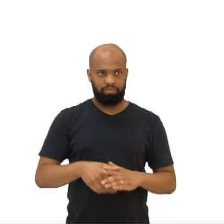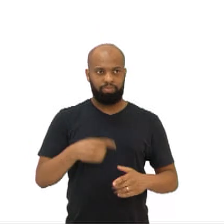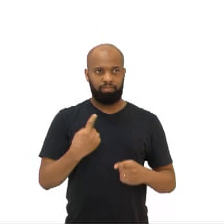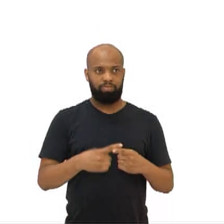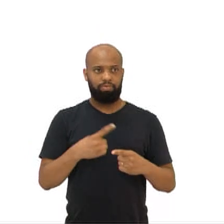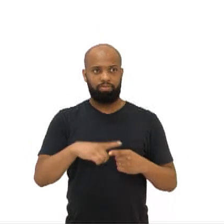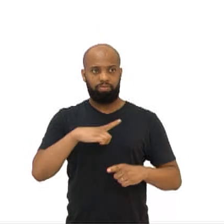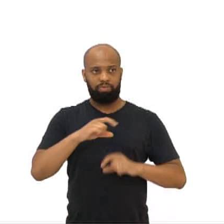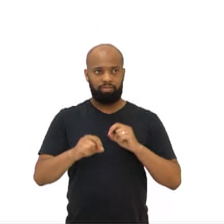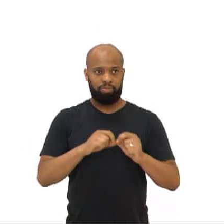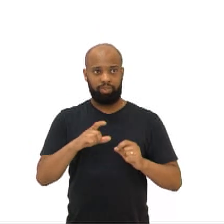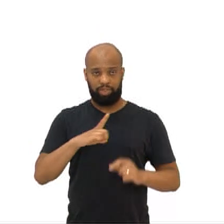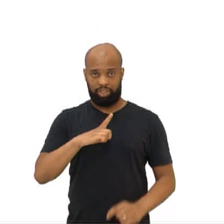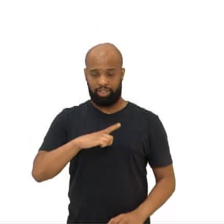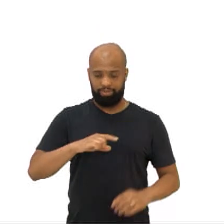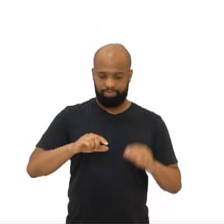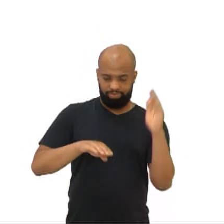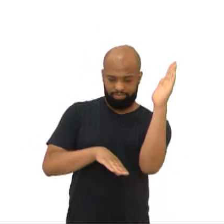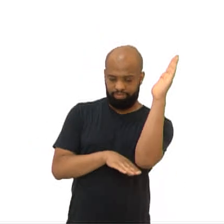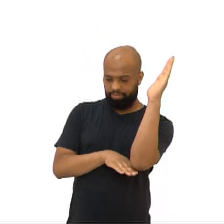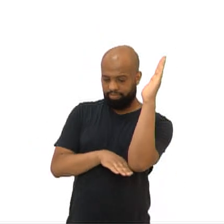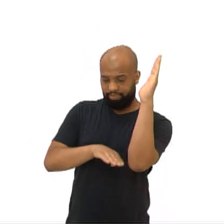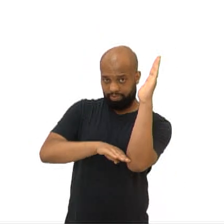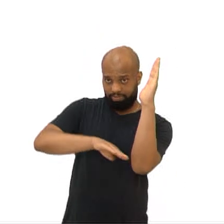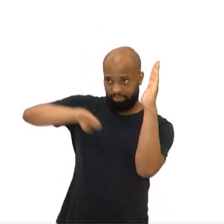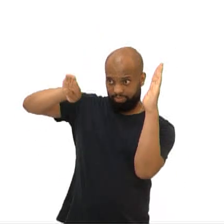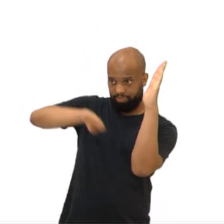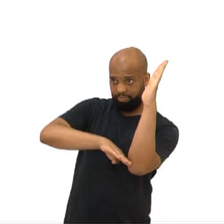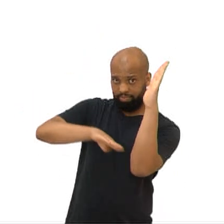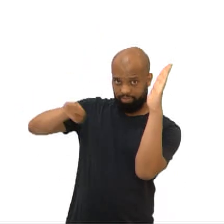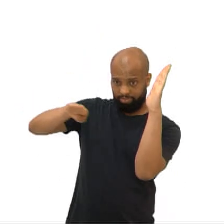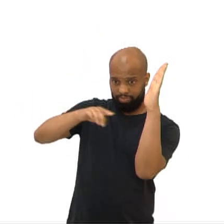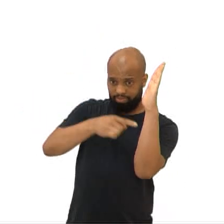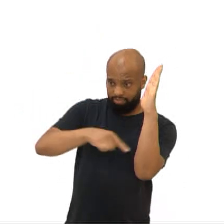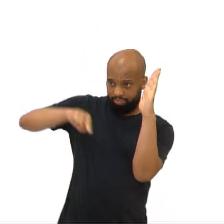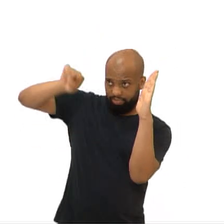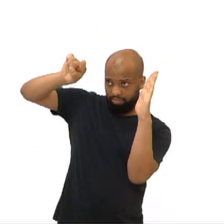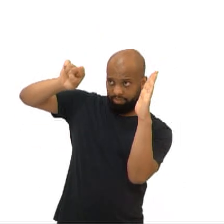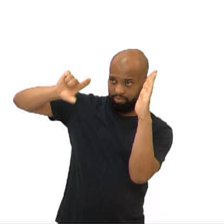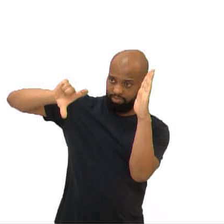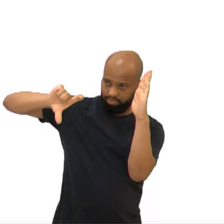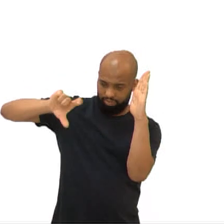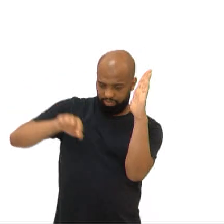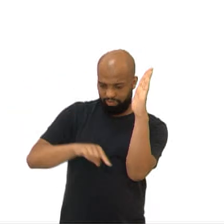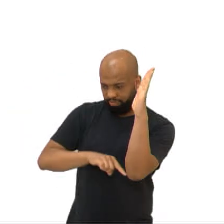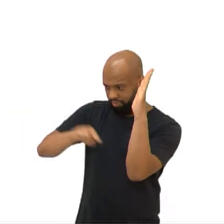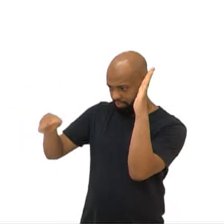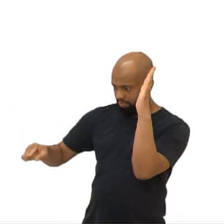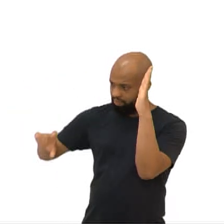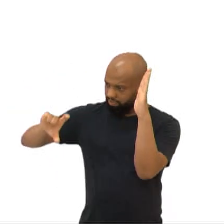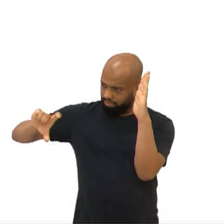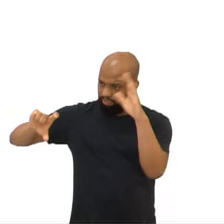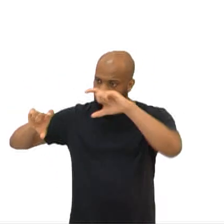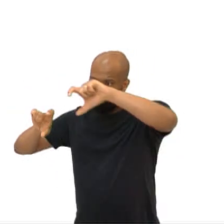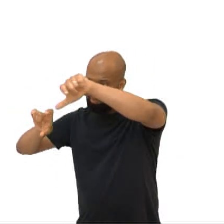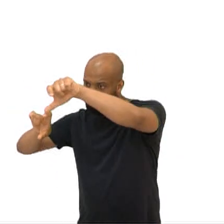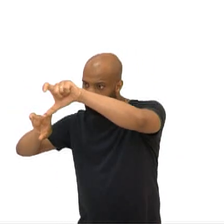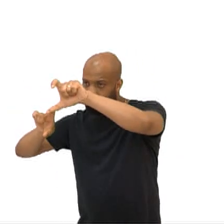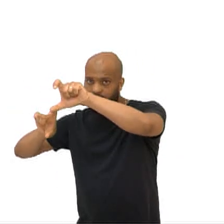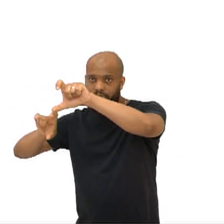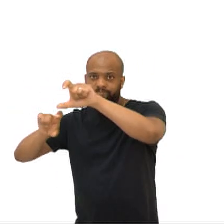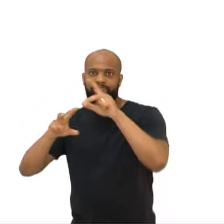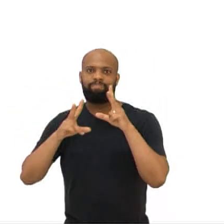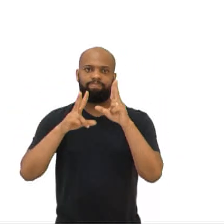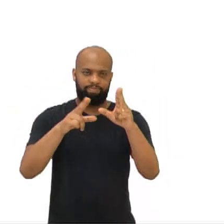A distância aqui tem que ser igual à distância aqui. O que permite analisar o comportamento dessas funções? Ainda que